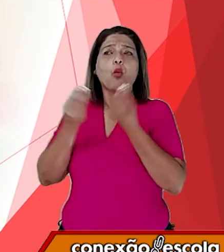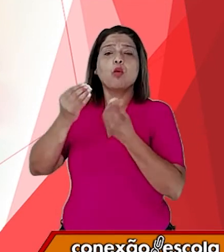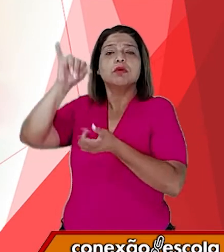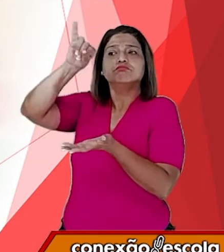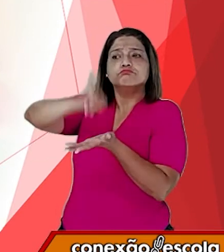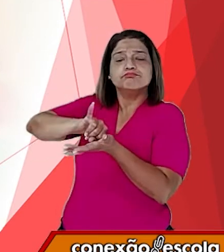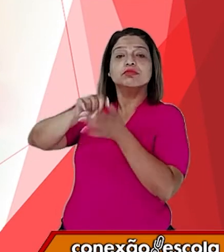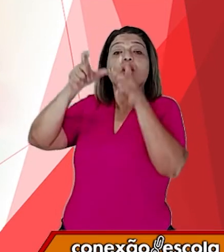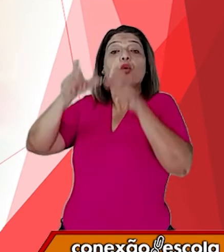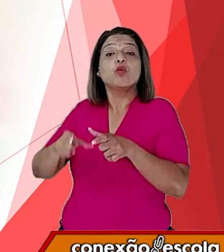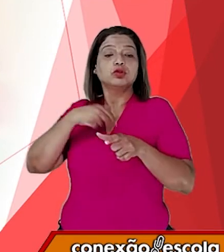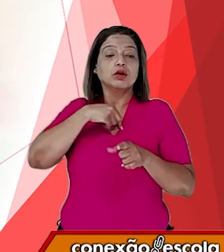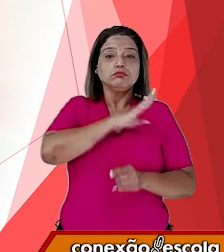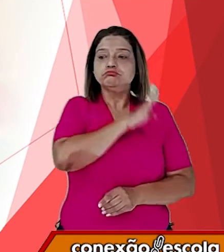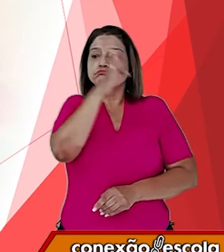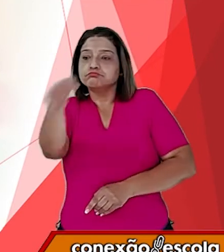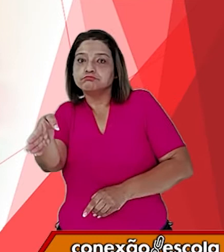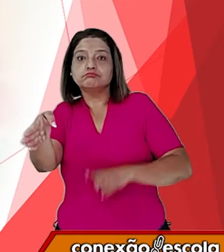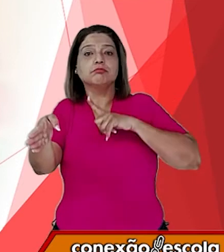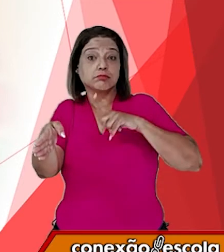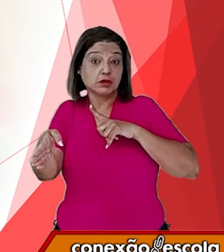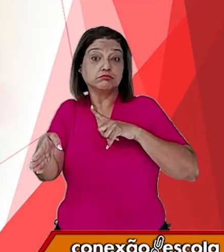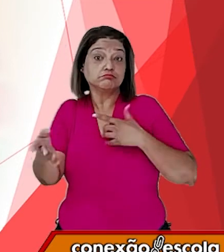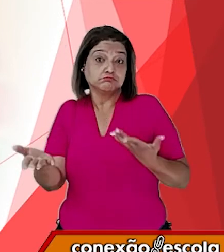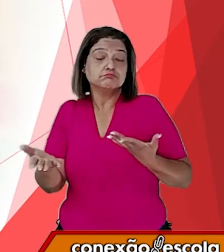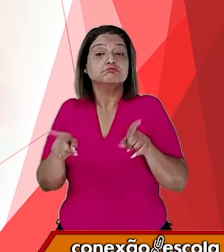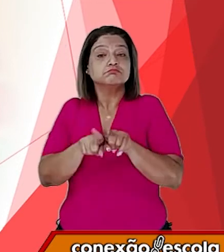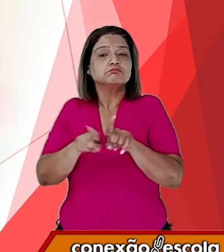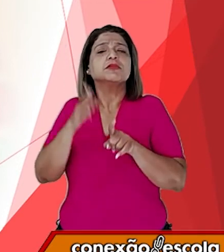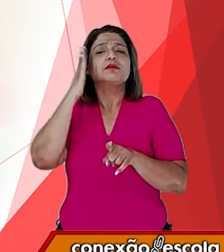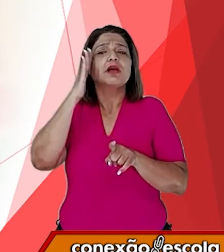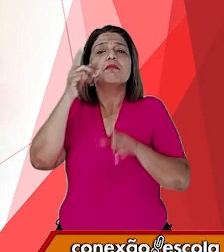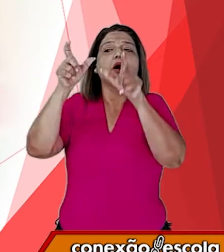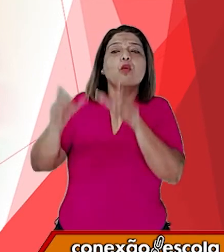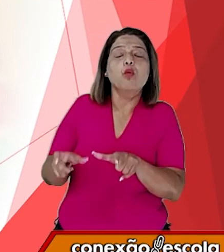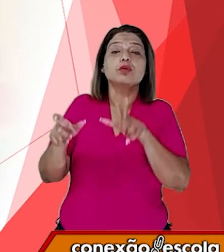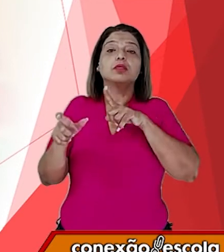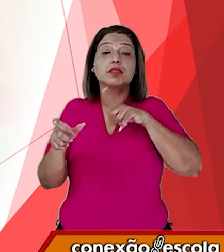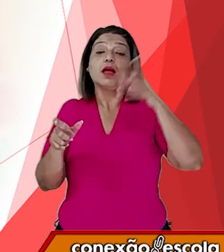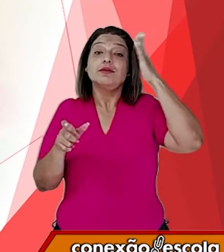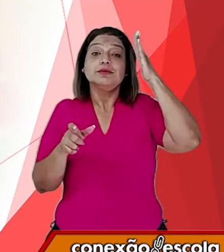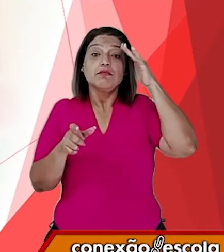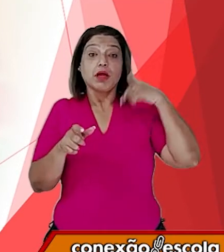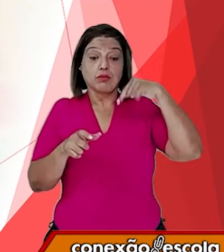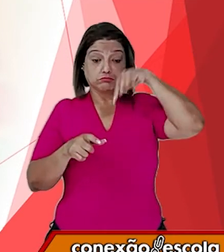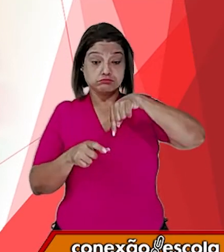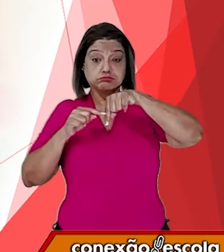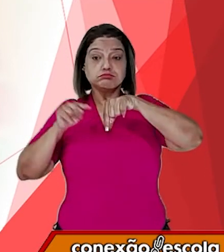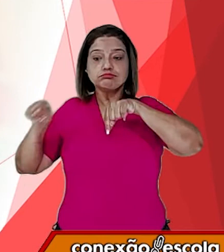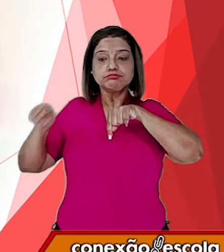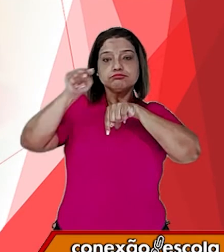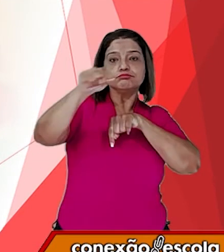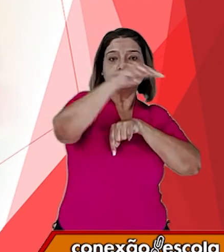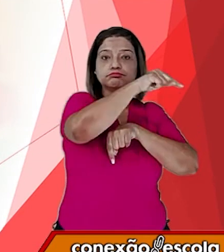vamos nos deslocar de um local a outro e também para identificarmos a posição relativa de elementos